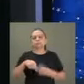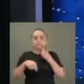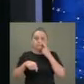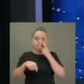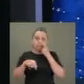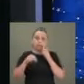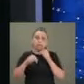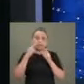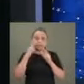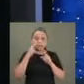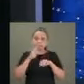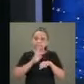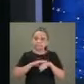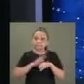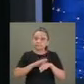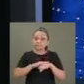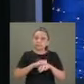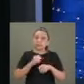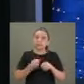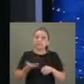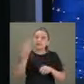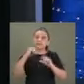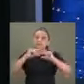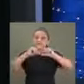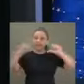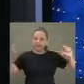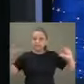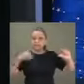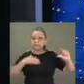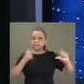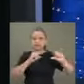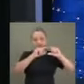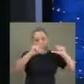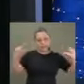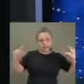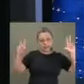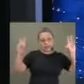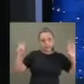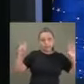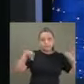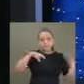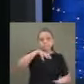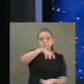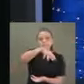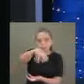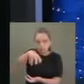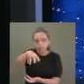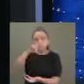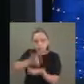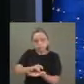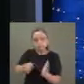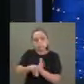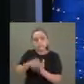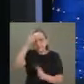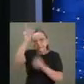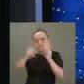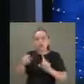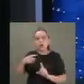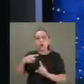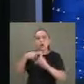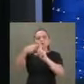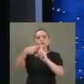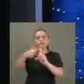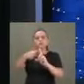para reforçar Aquela minha frase de que o mundo pertence aos otimistas os